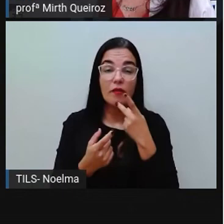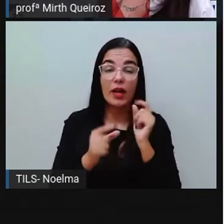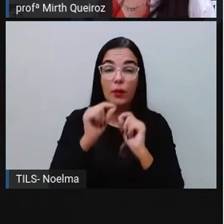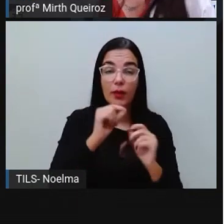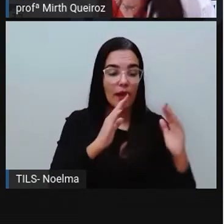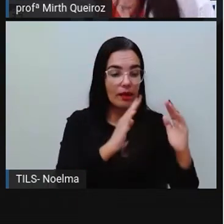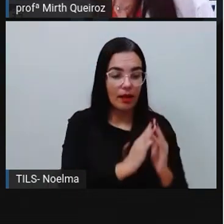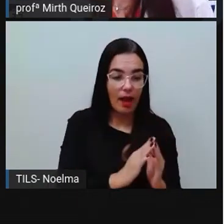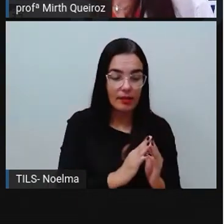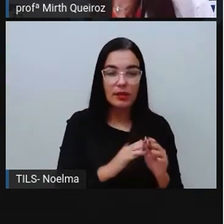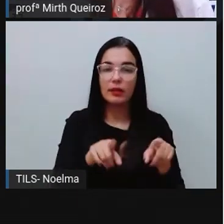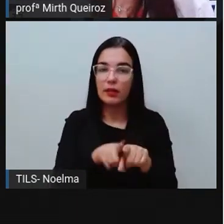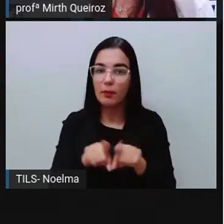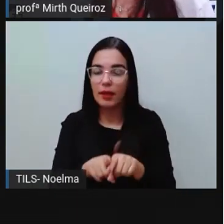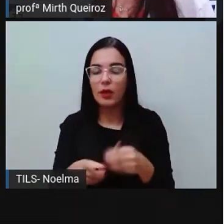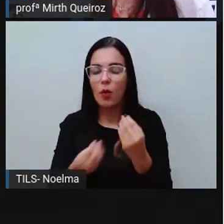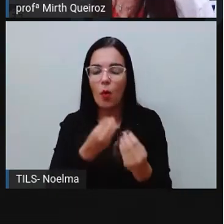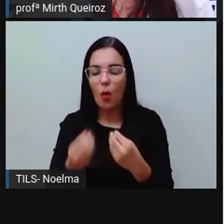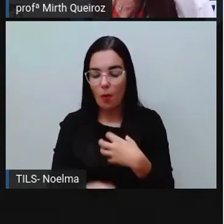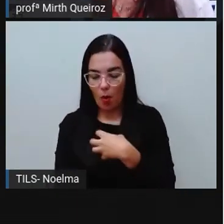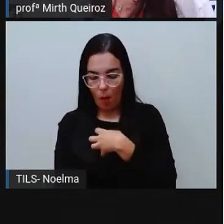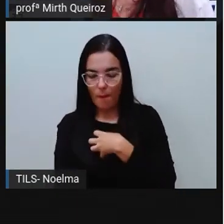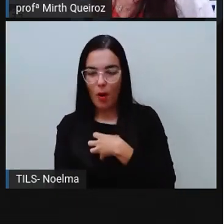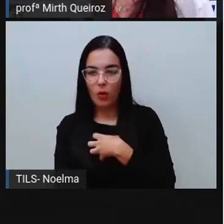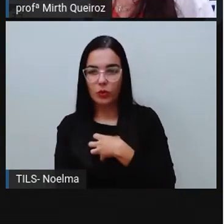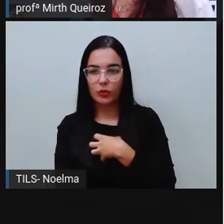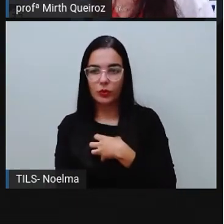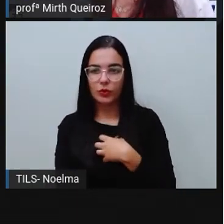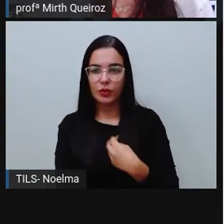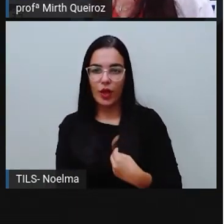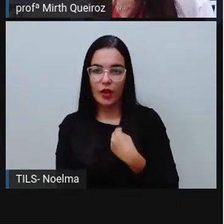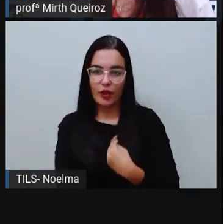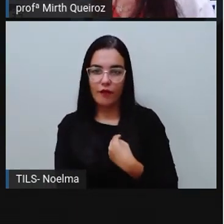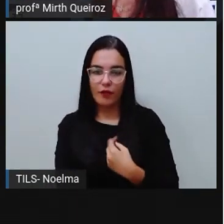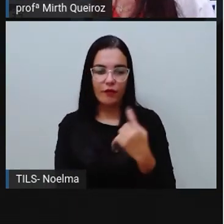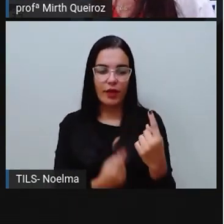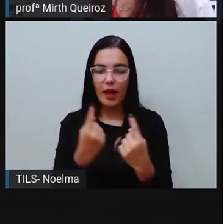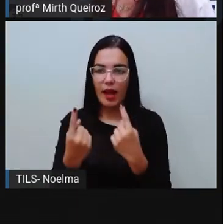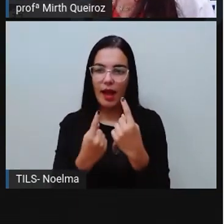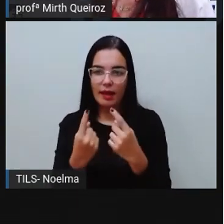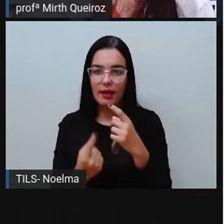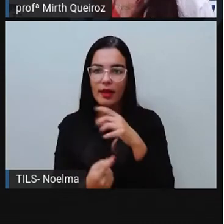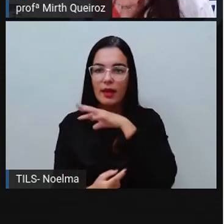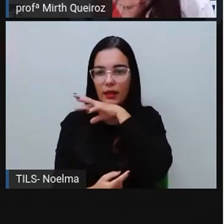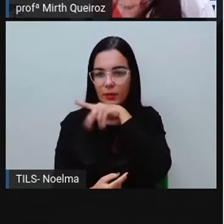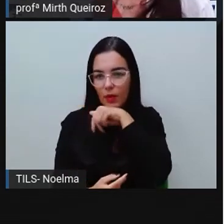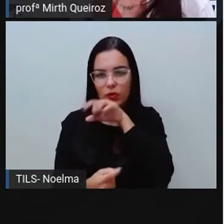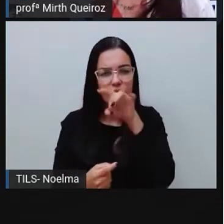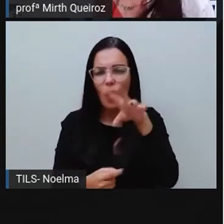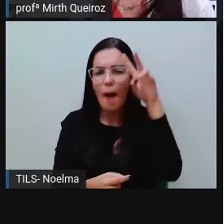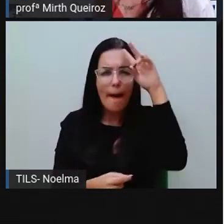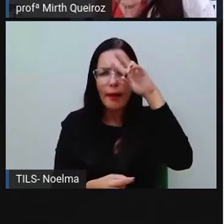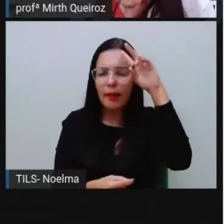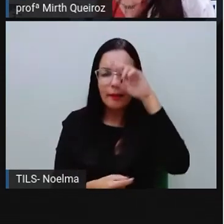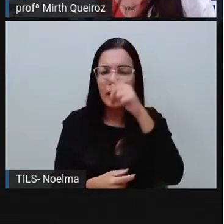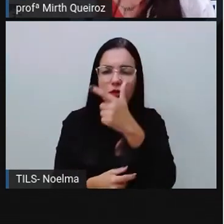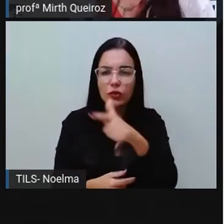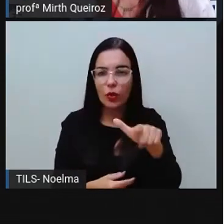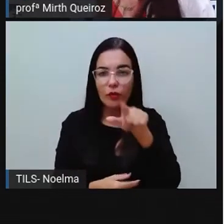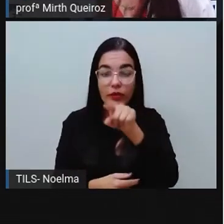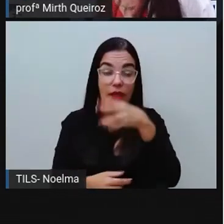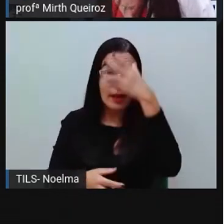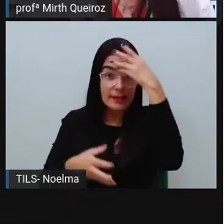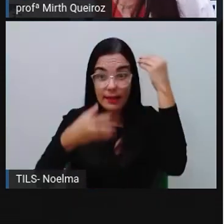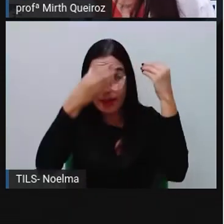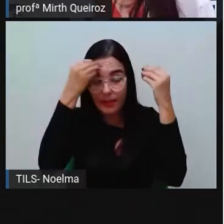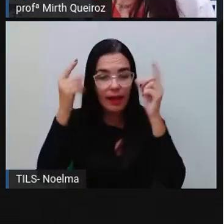onde eles vivem, nós estamos falando aqui também sobre o nicho ecológico. Só uma forma de relembrar vocês, para que vocês não se